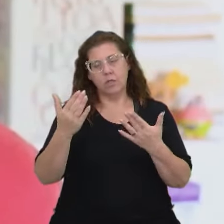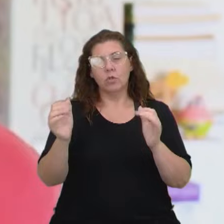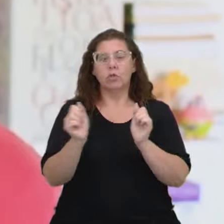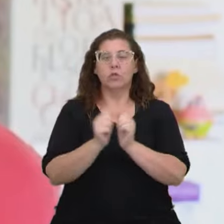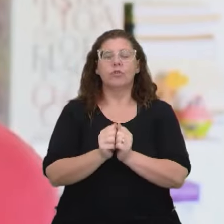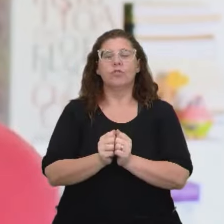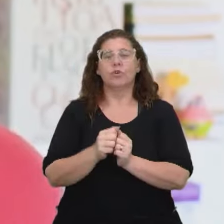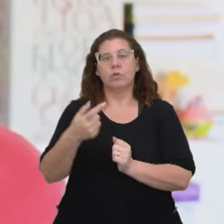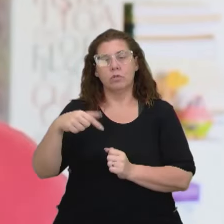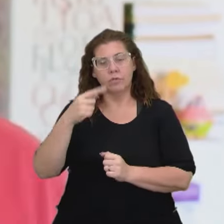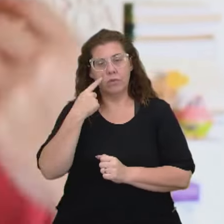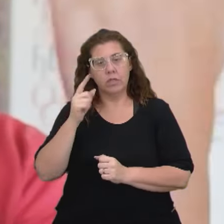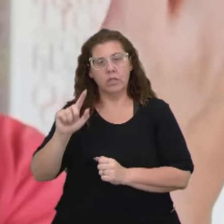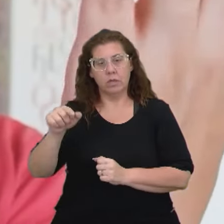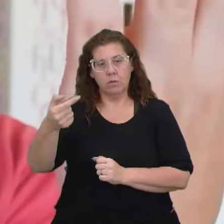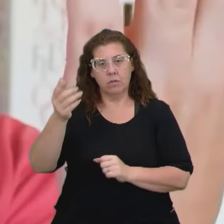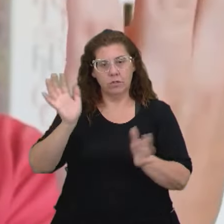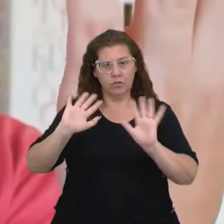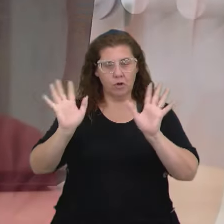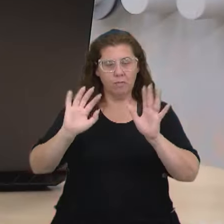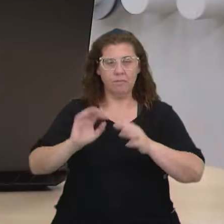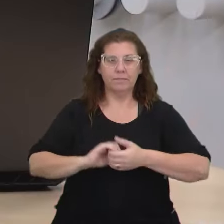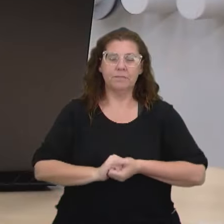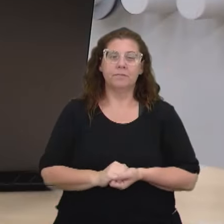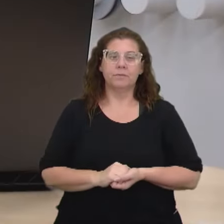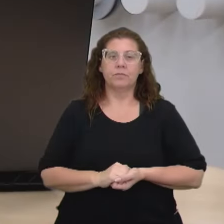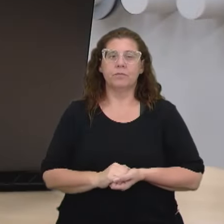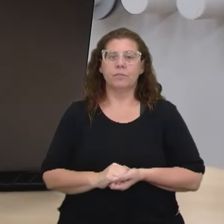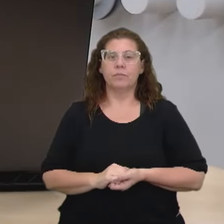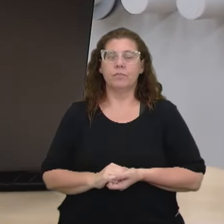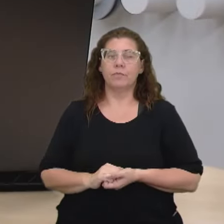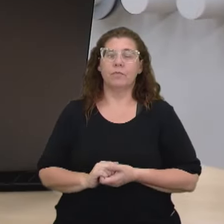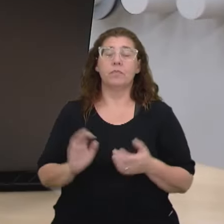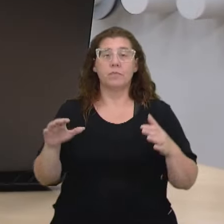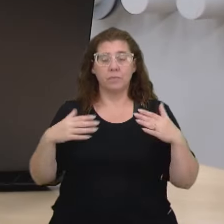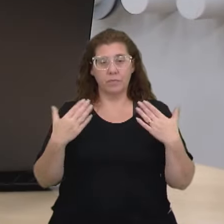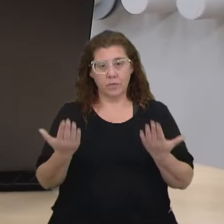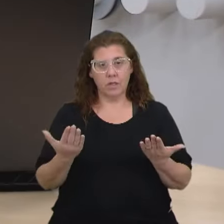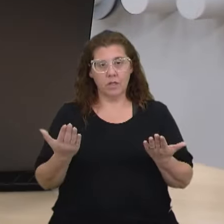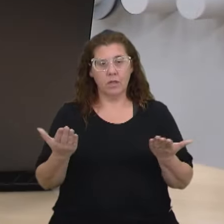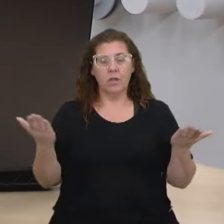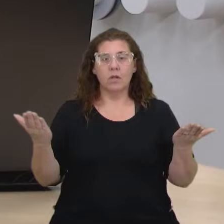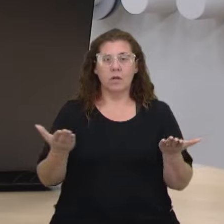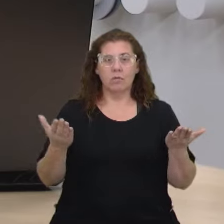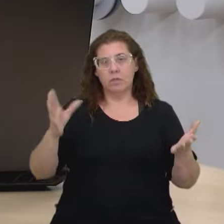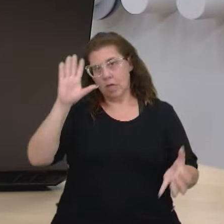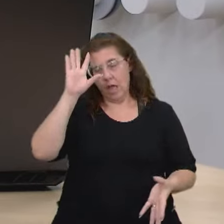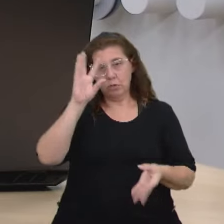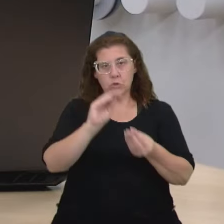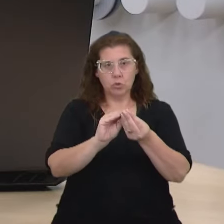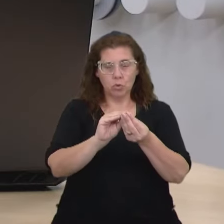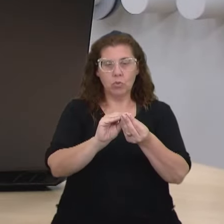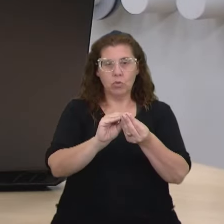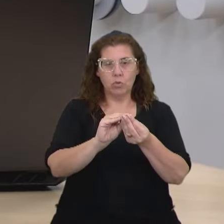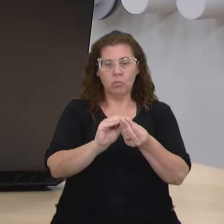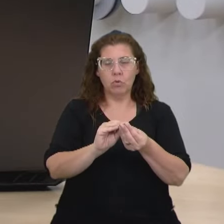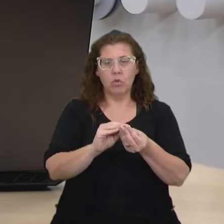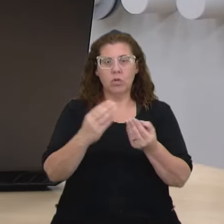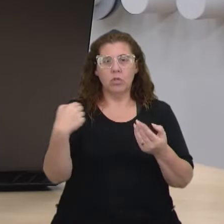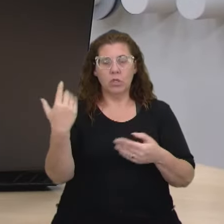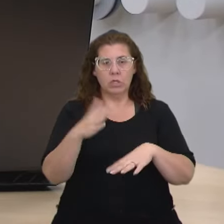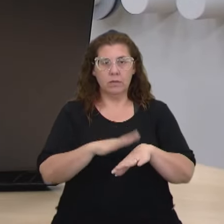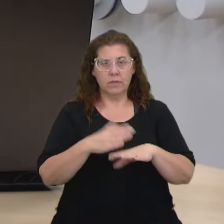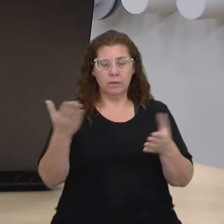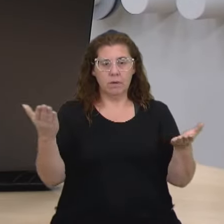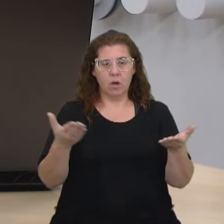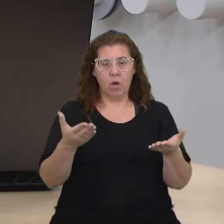numa próxima e tchau. Tchau. Então, pessoal, a partir aqui desse resumo, né, que a gente acaba de ver